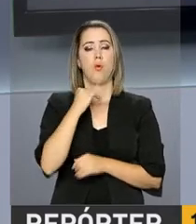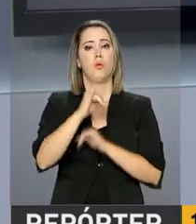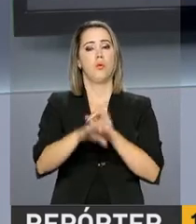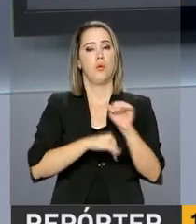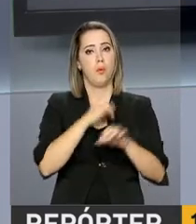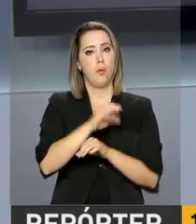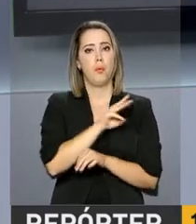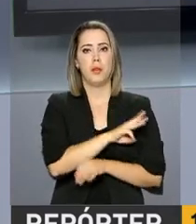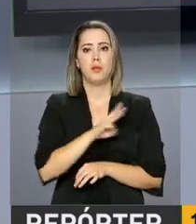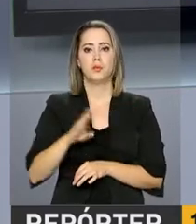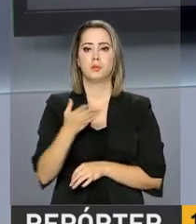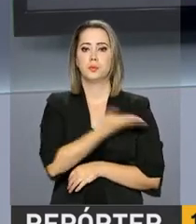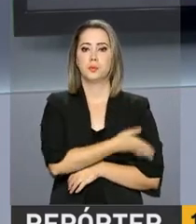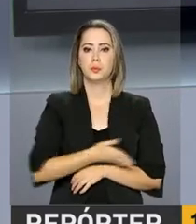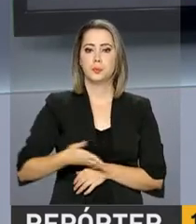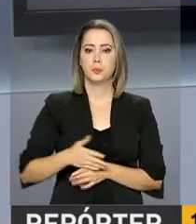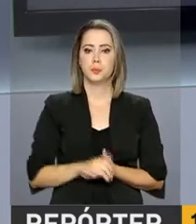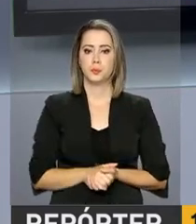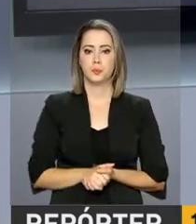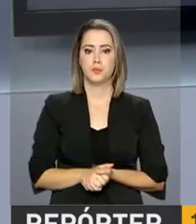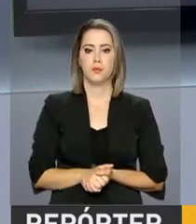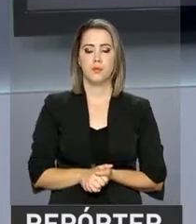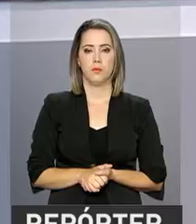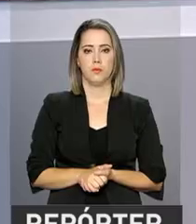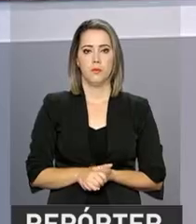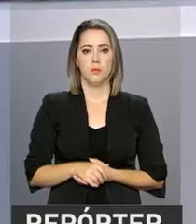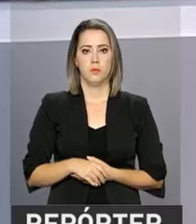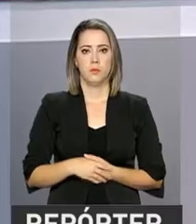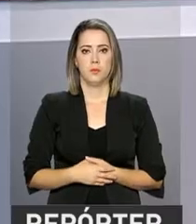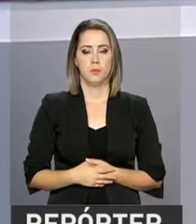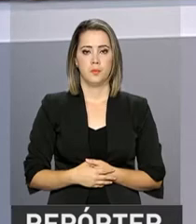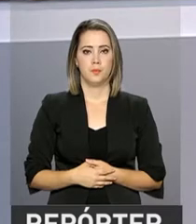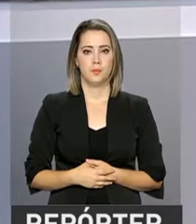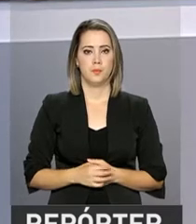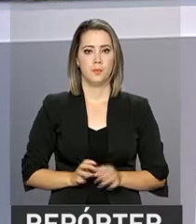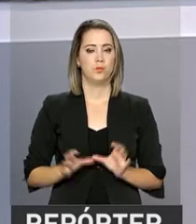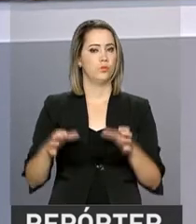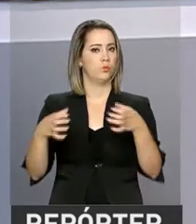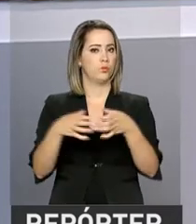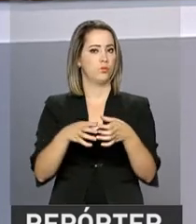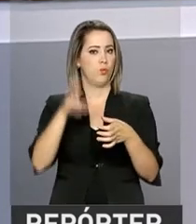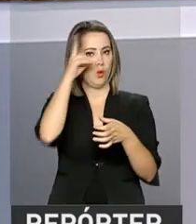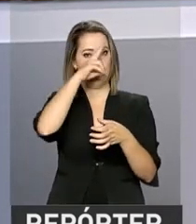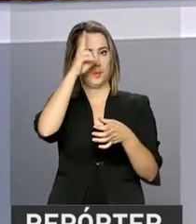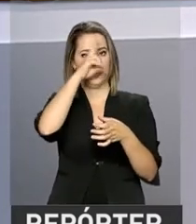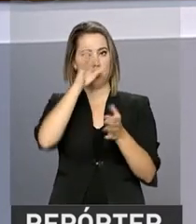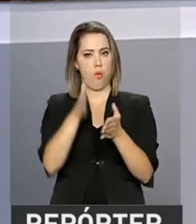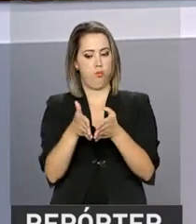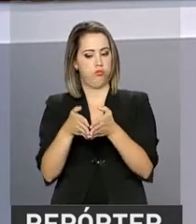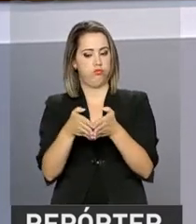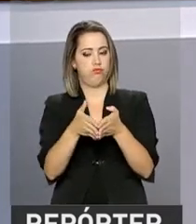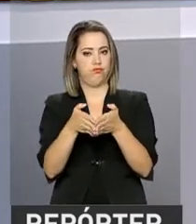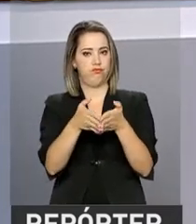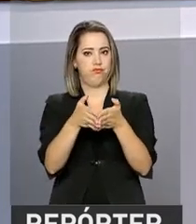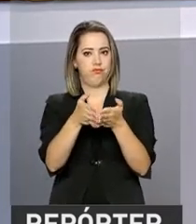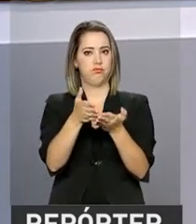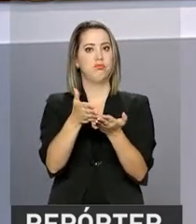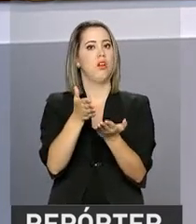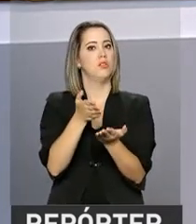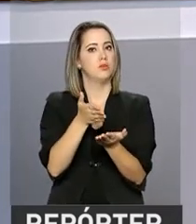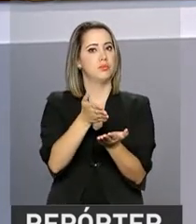site do cenipa na internet parte da história naval brasileira disponível online